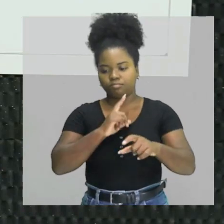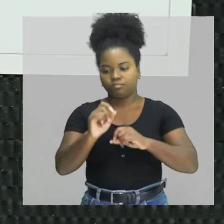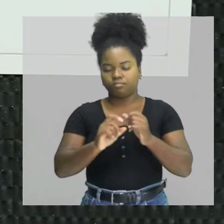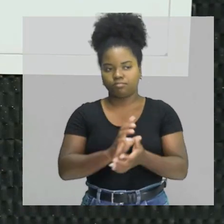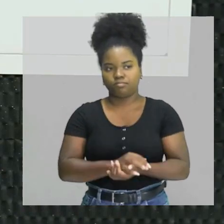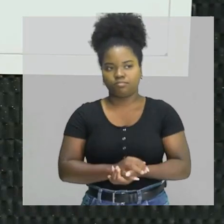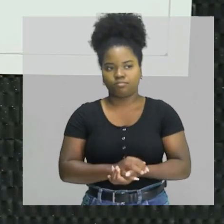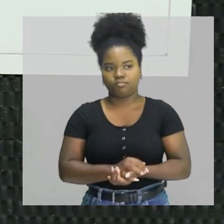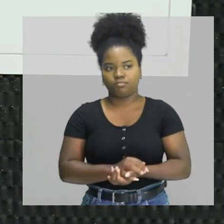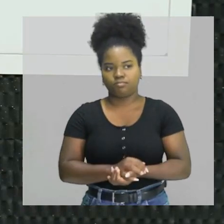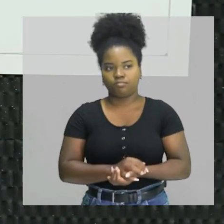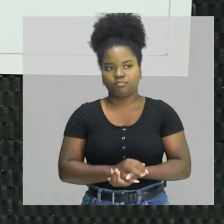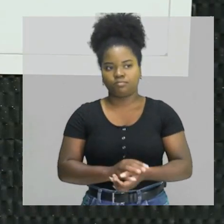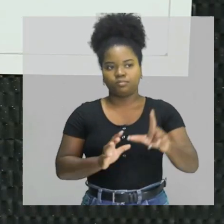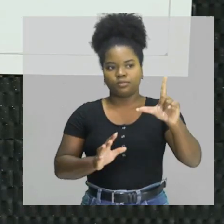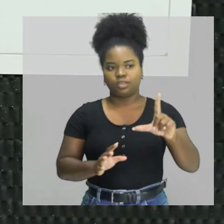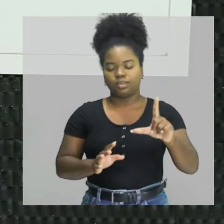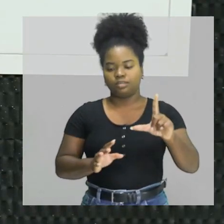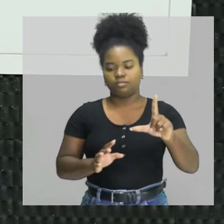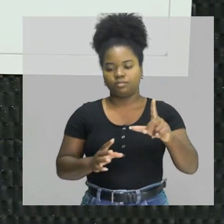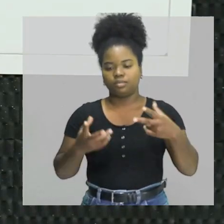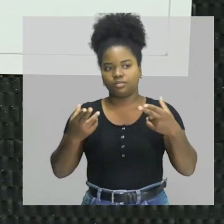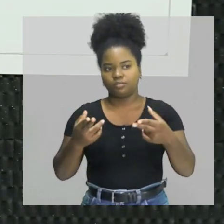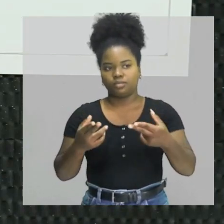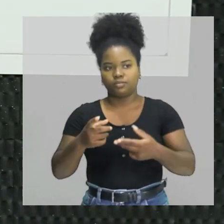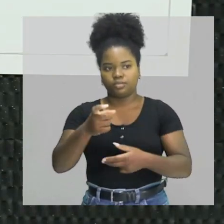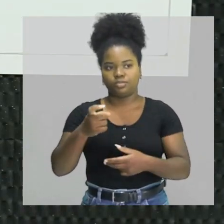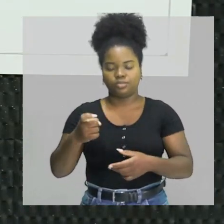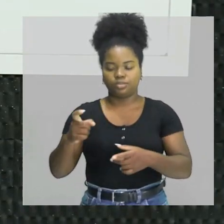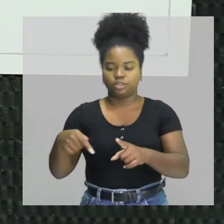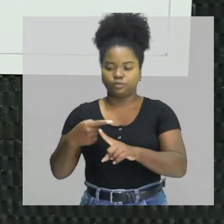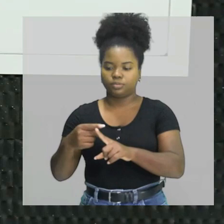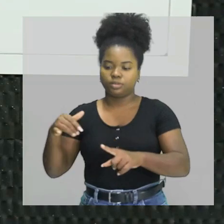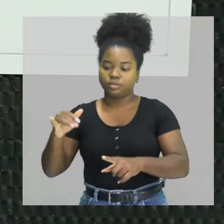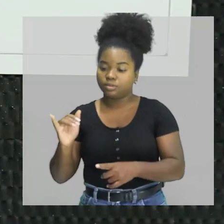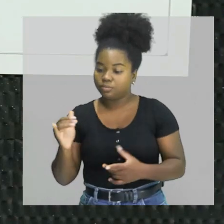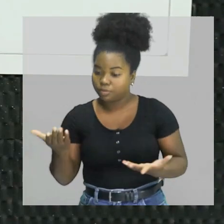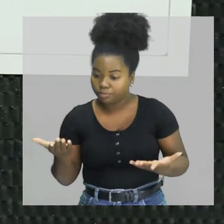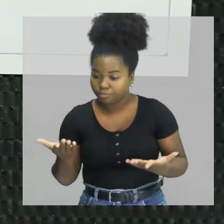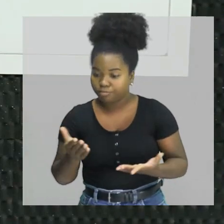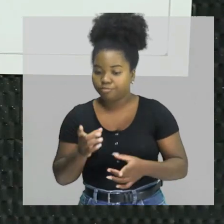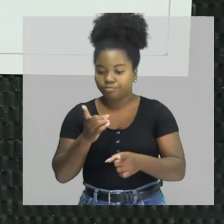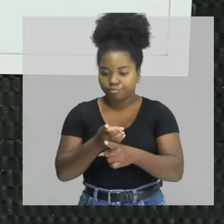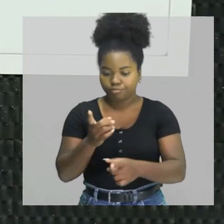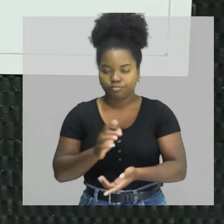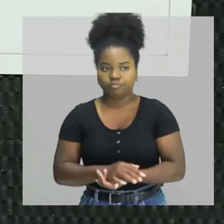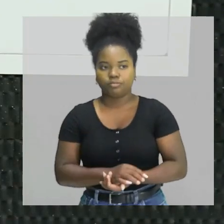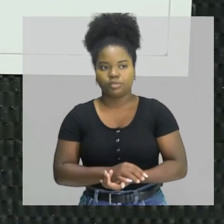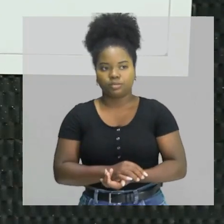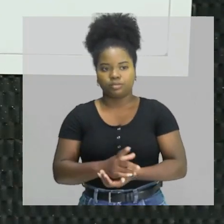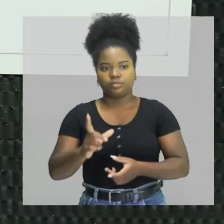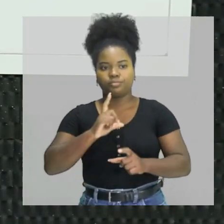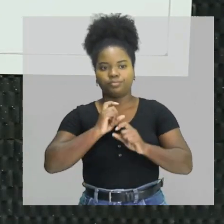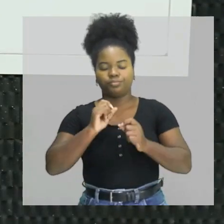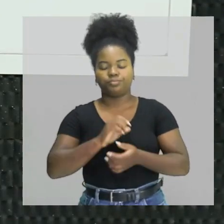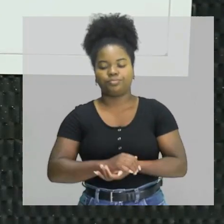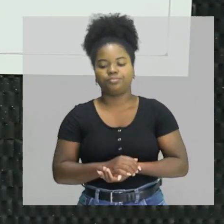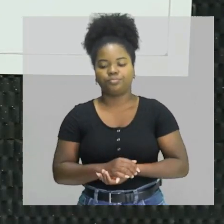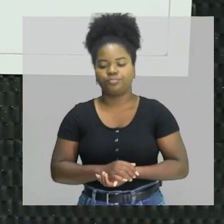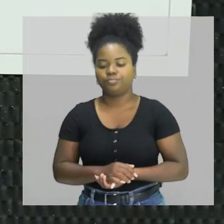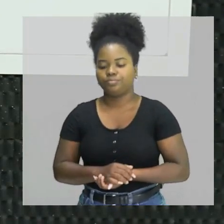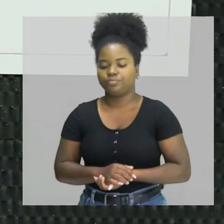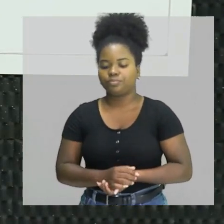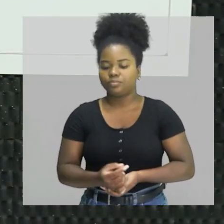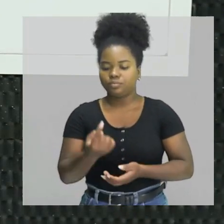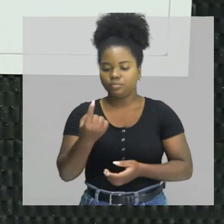é justamente o somatório do x com o y. Como é que os dois pedacinhos, tá? Então você vai ter que o lado vai